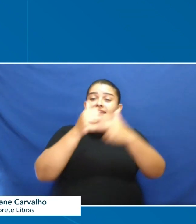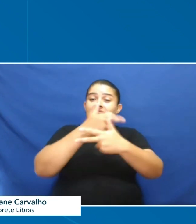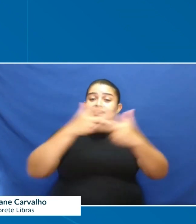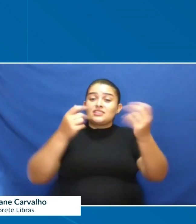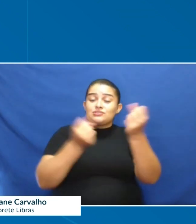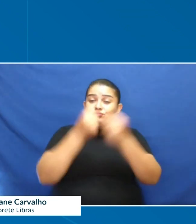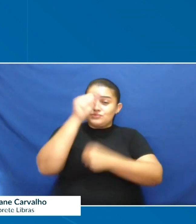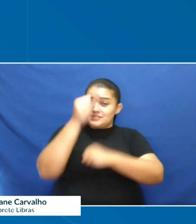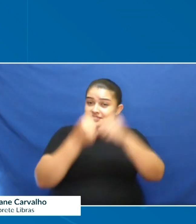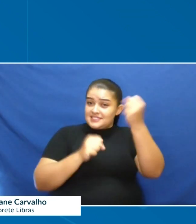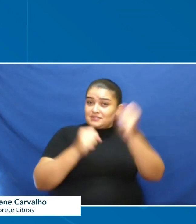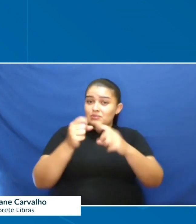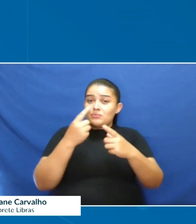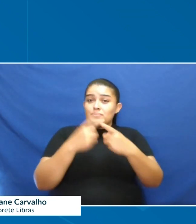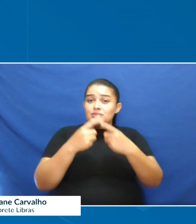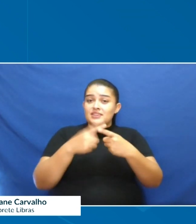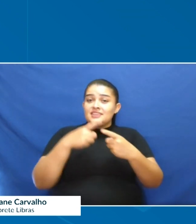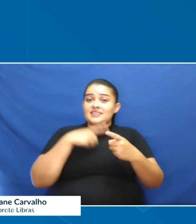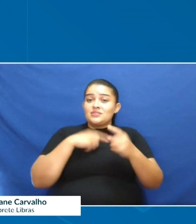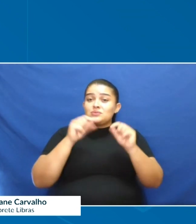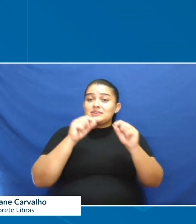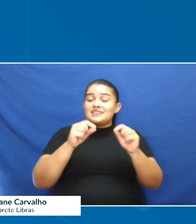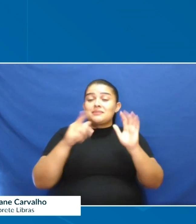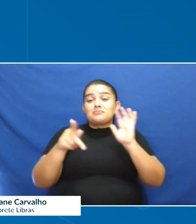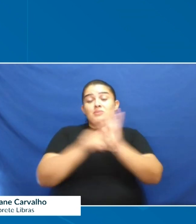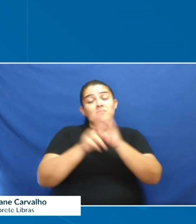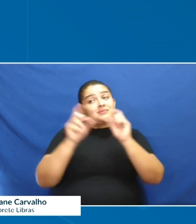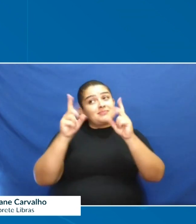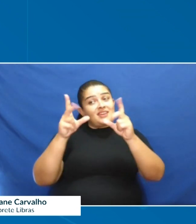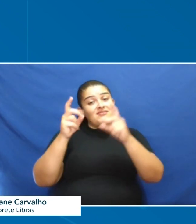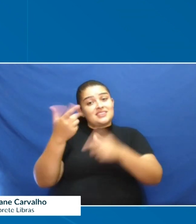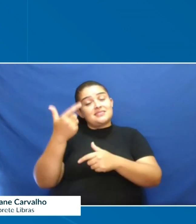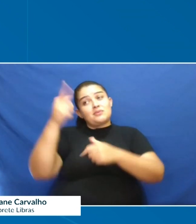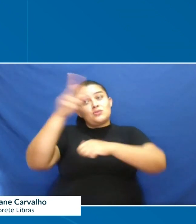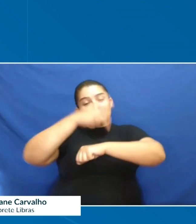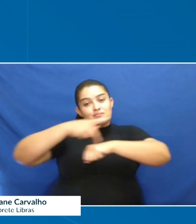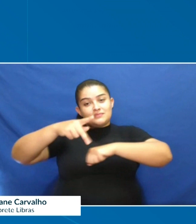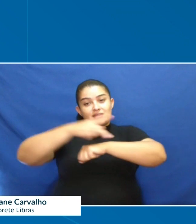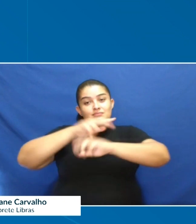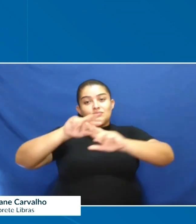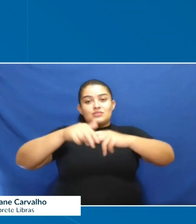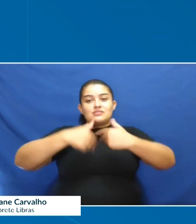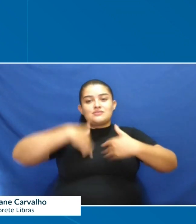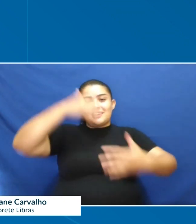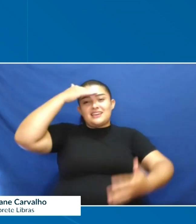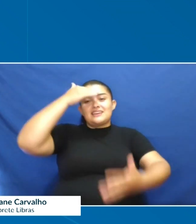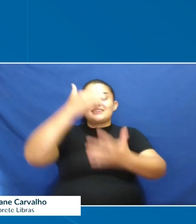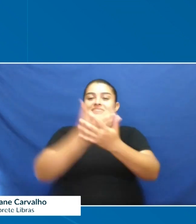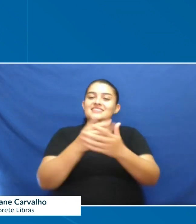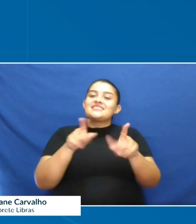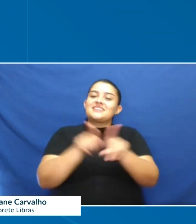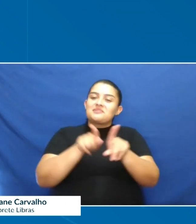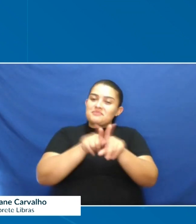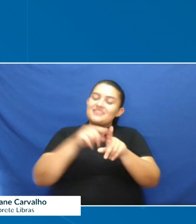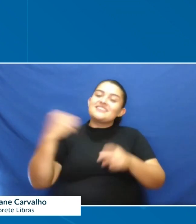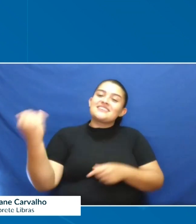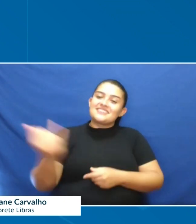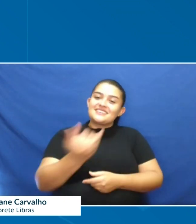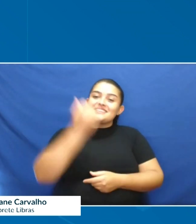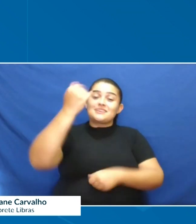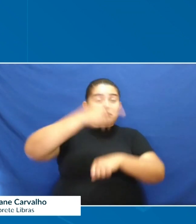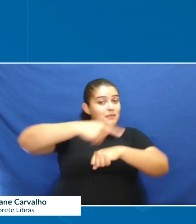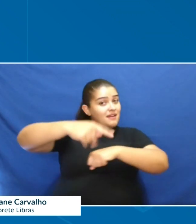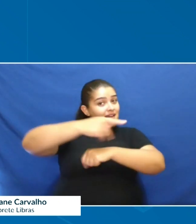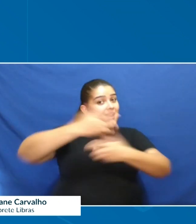industriais devido à questão das importações. Então, eu acho que é uma grande lição também para os países, nesse